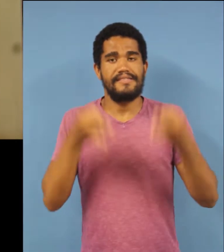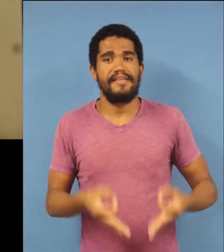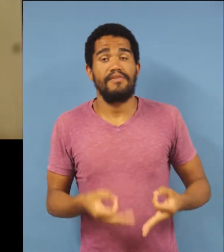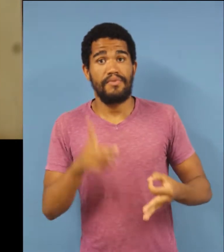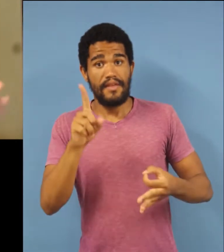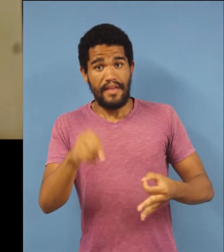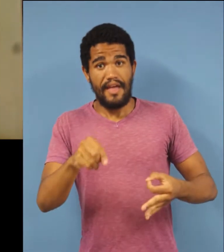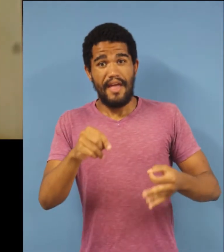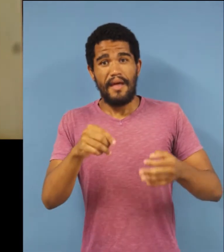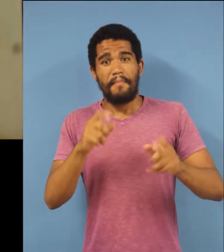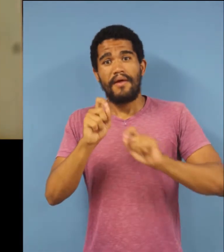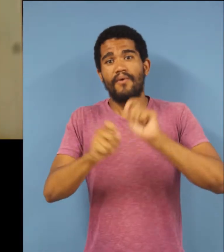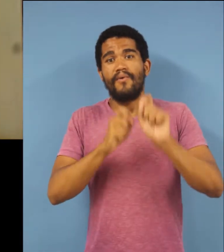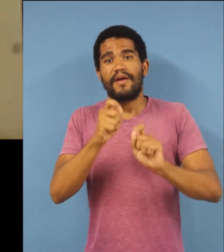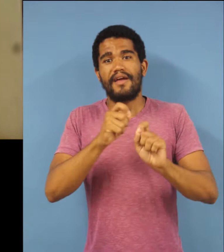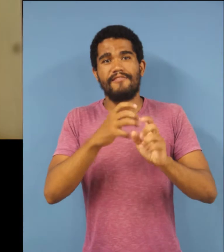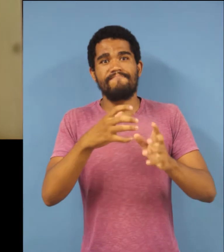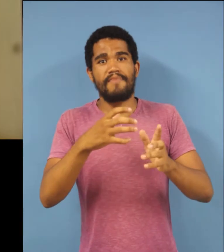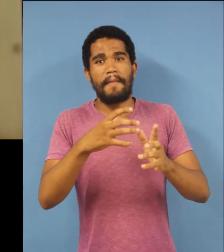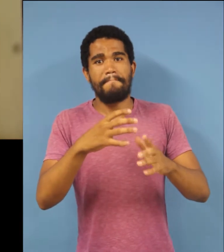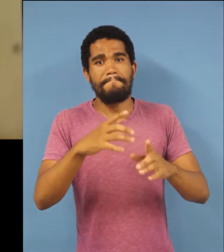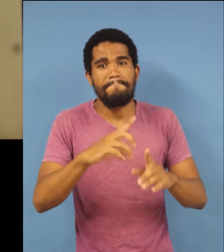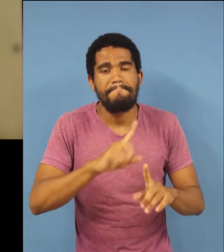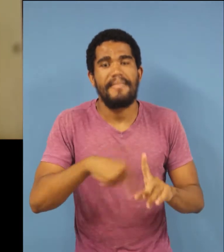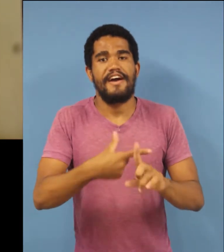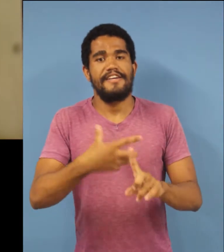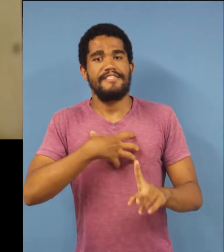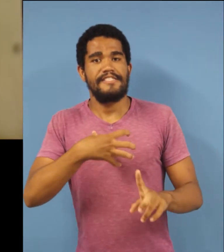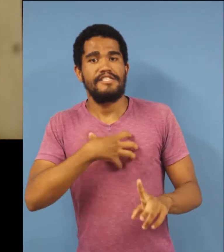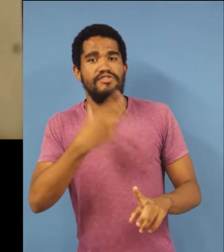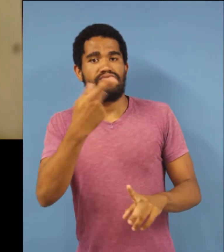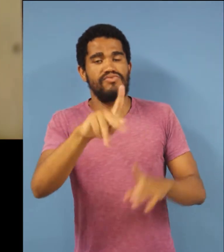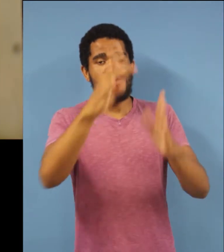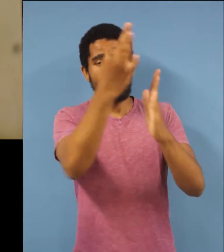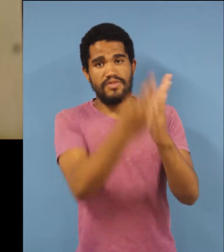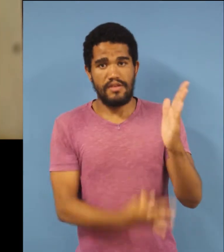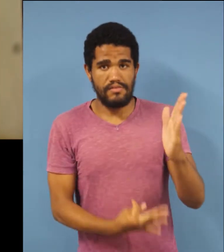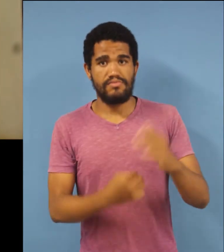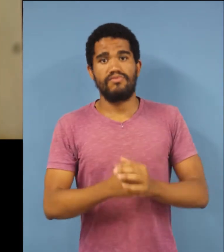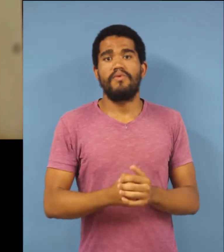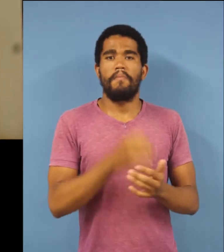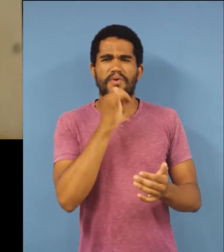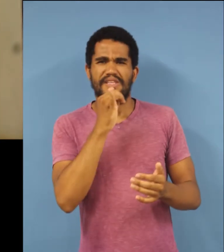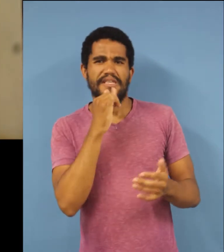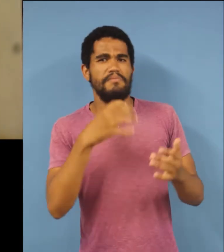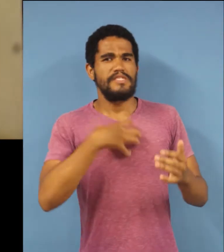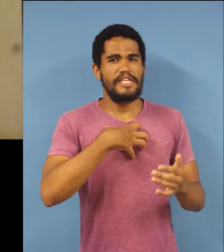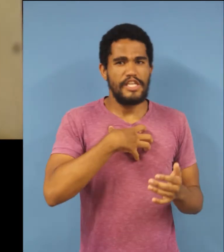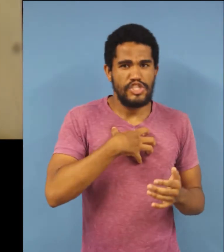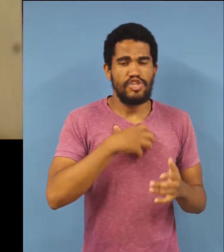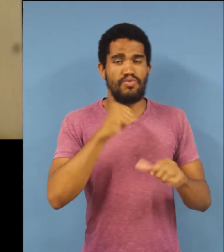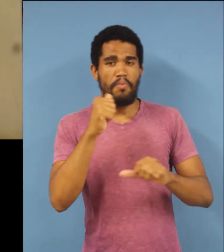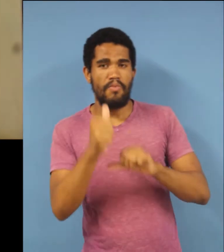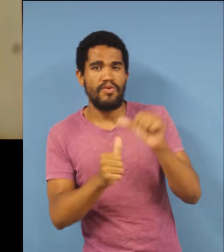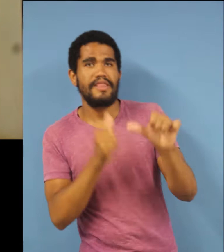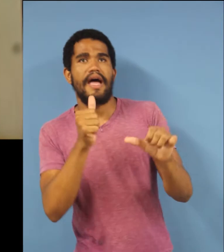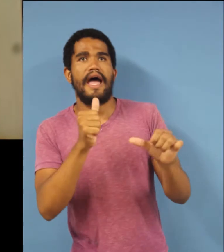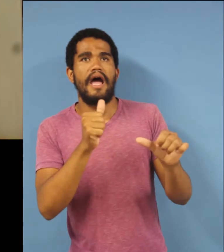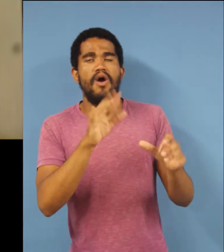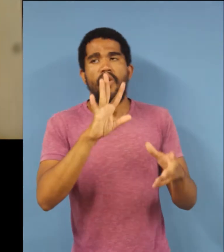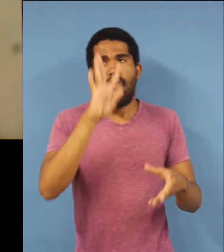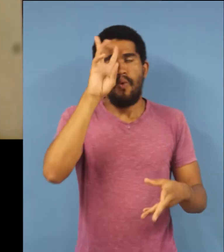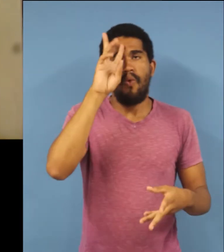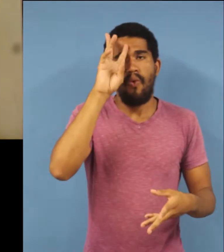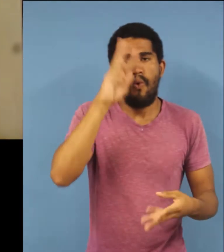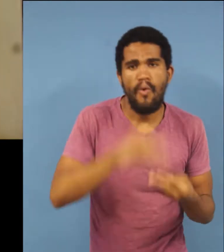ao texto. Eu quero dar uma ideia de soma, eu quero dar uma ideia de adversão, eu quero dar uma ideia de mudança de sentido. Não, eu quero dar uma ideia